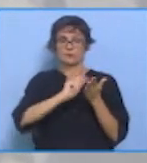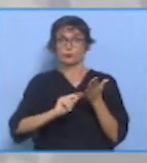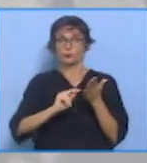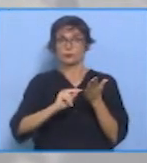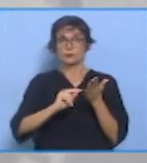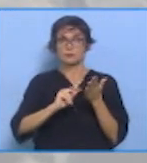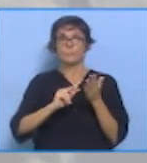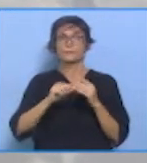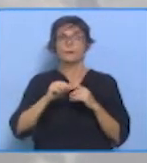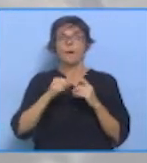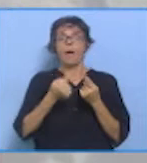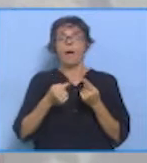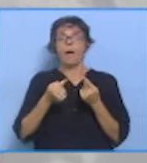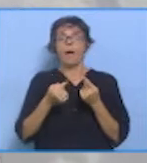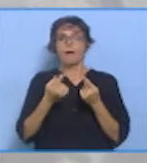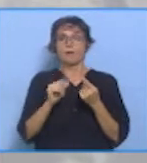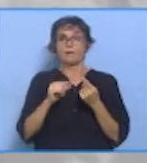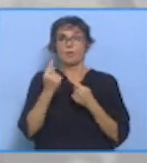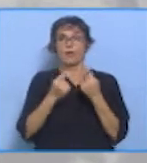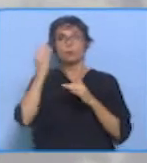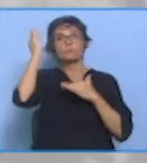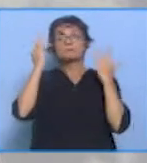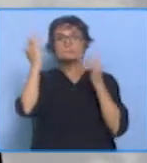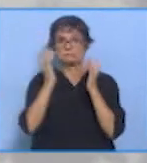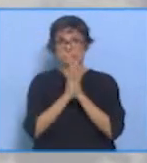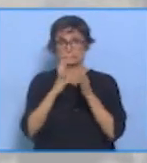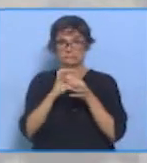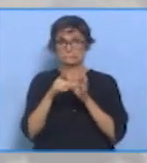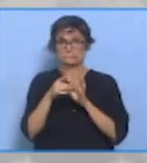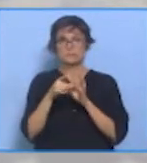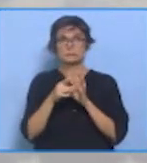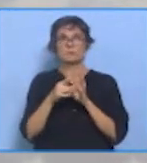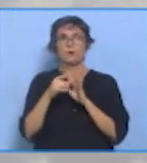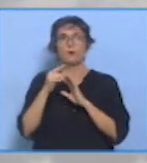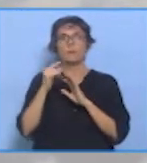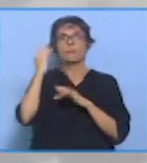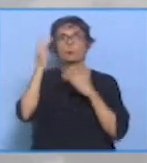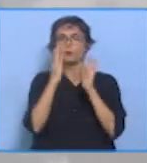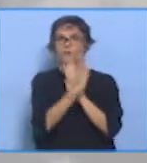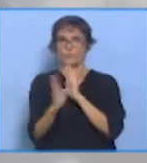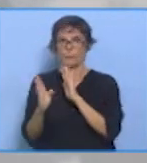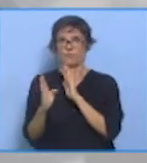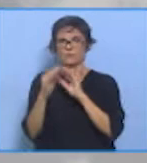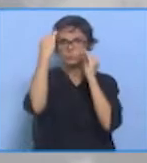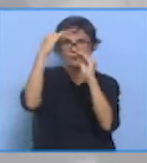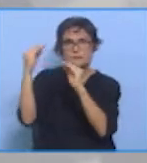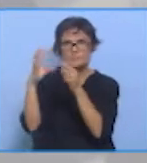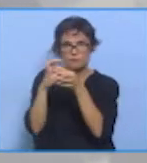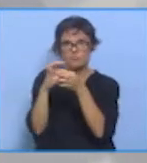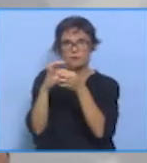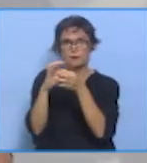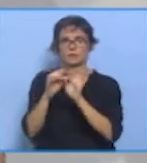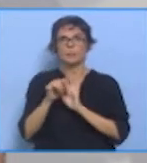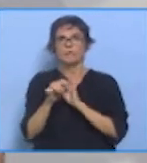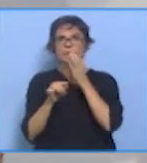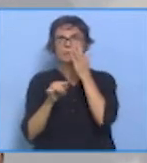XIX, aparecem uns teólogos da teologia pastoral ou teologia prática, que é um pouco a minha área, não é?